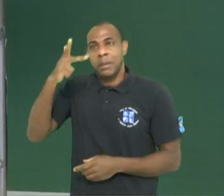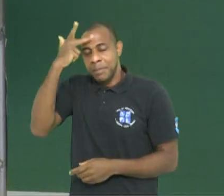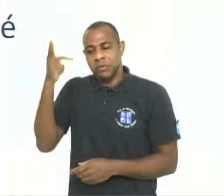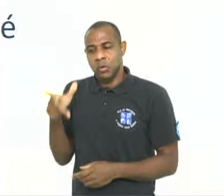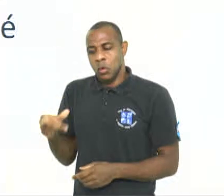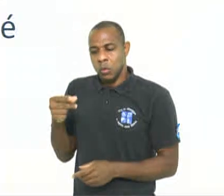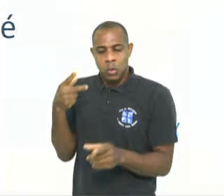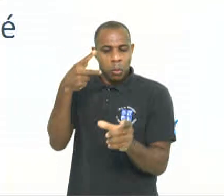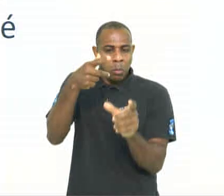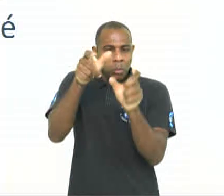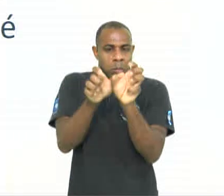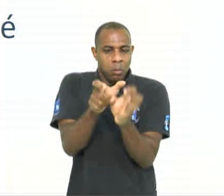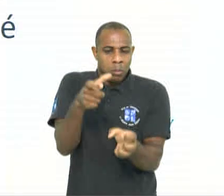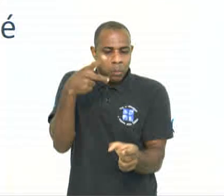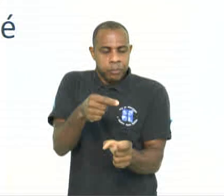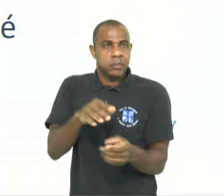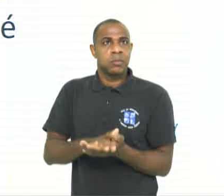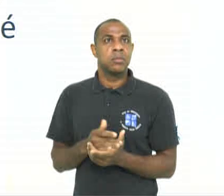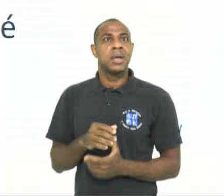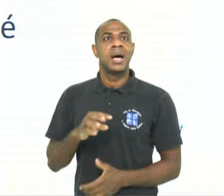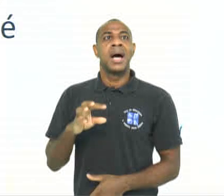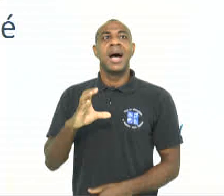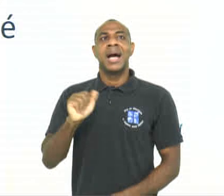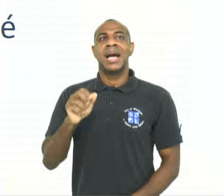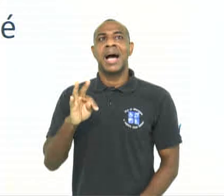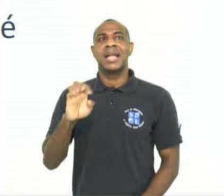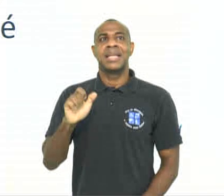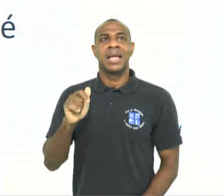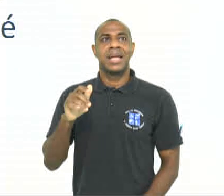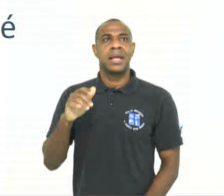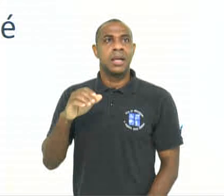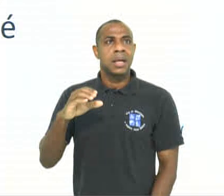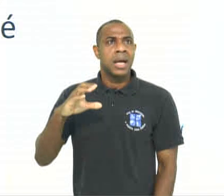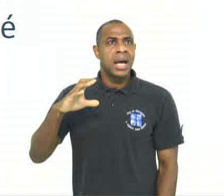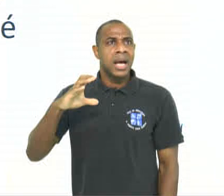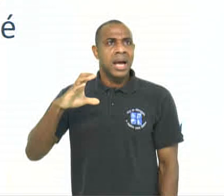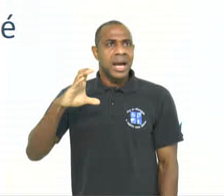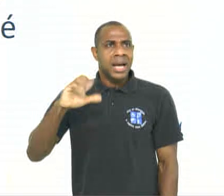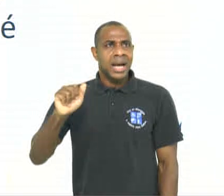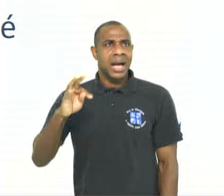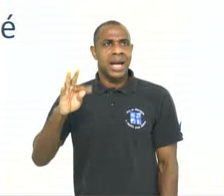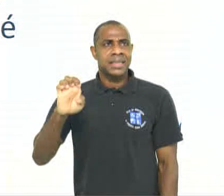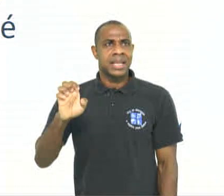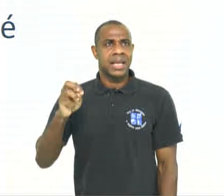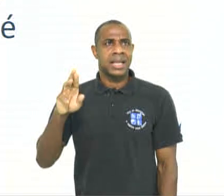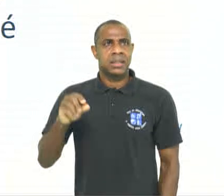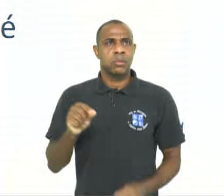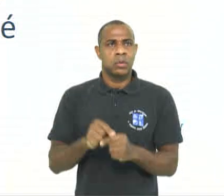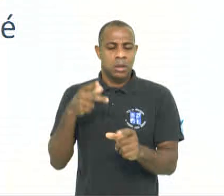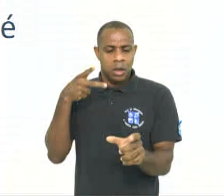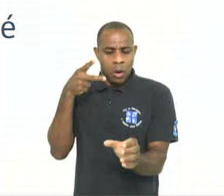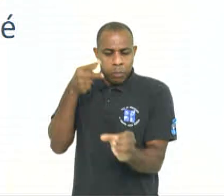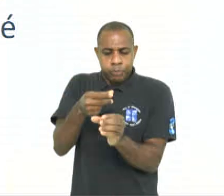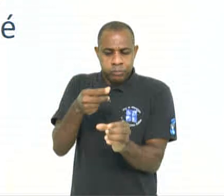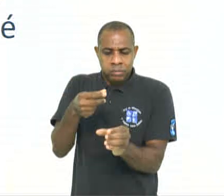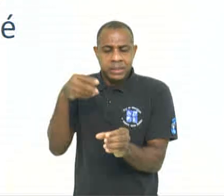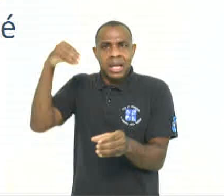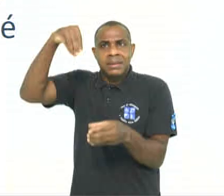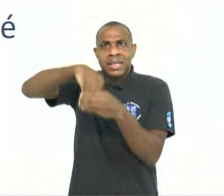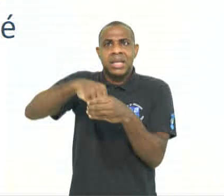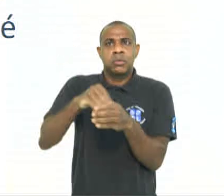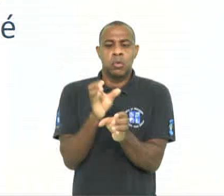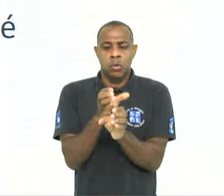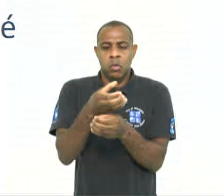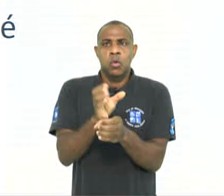são infundidas por meio de um catéter na corrente sanguínea, Eles vão trafegar pela circulação até chegar no interior dos ossos, que é lá que ele